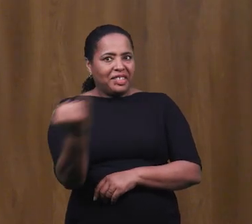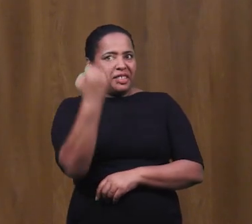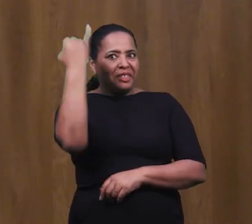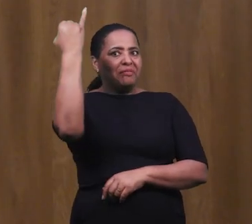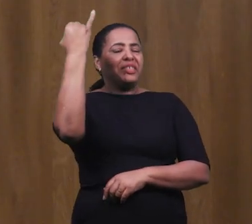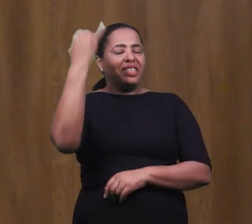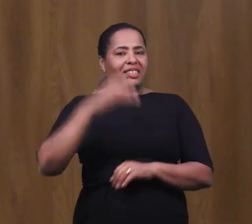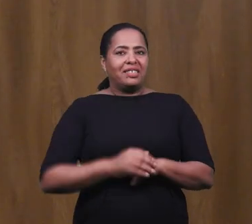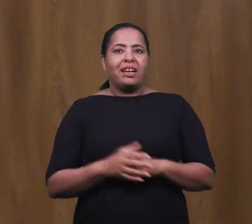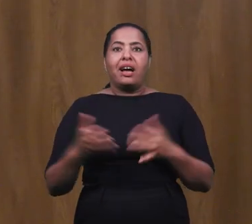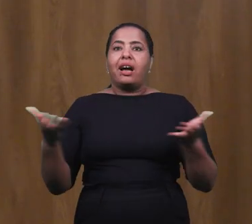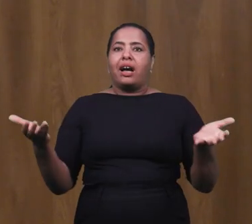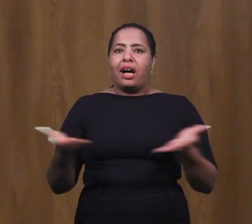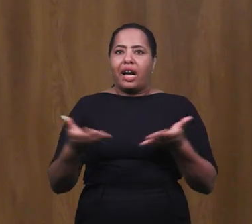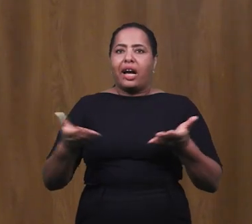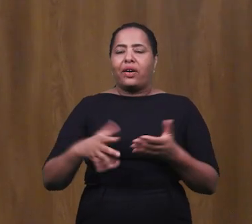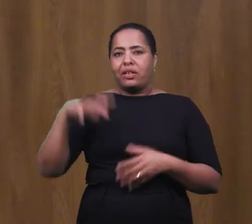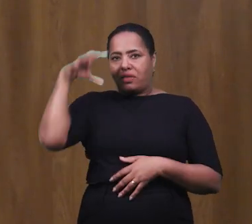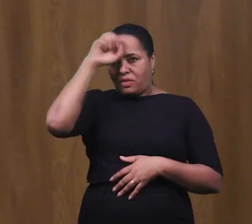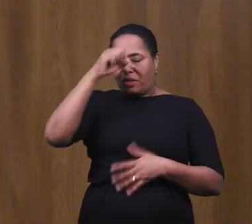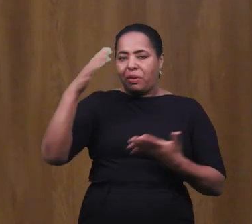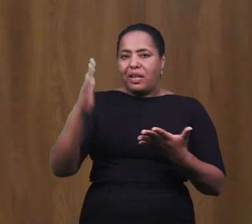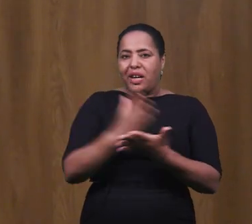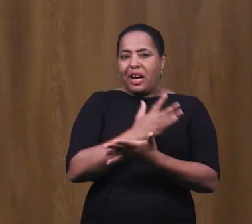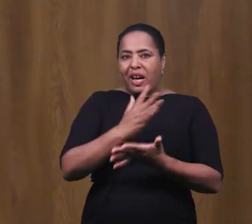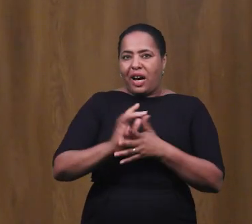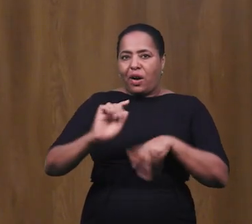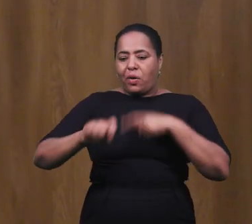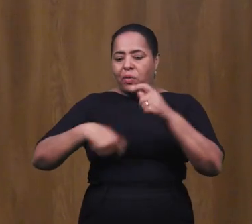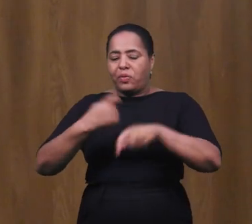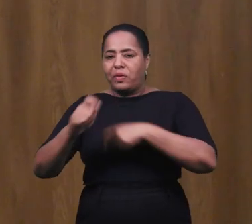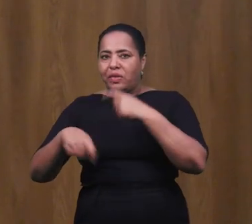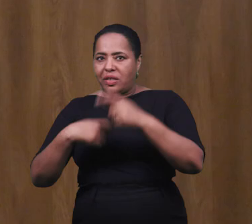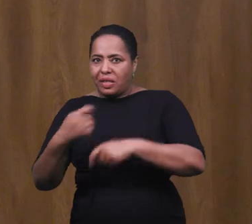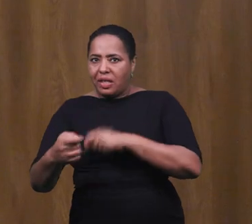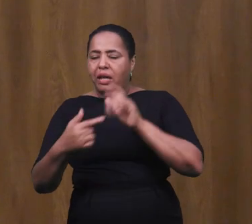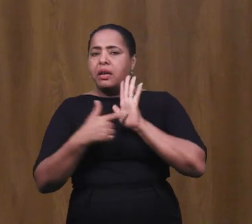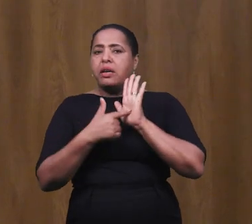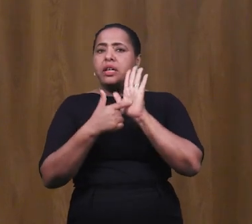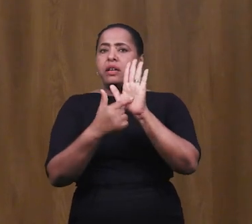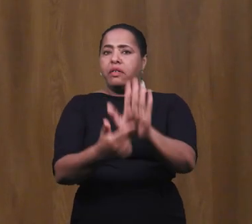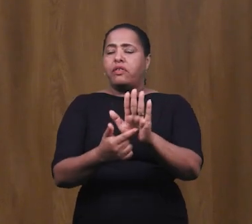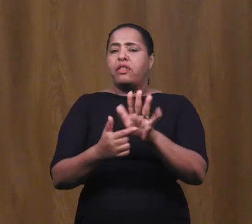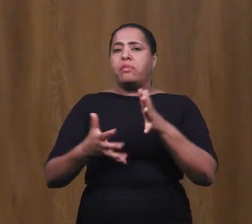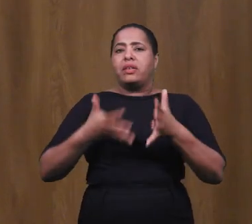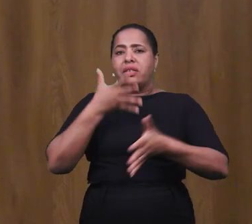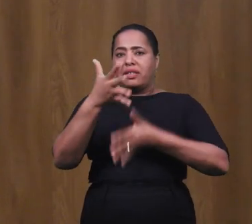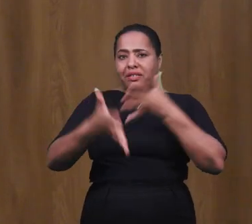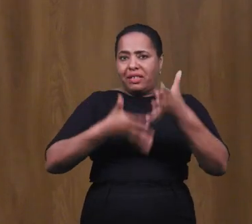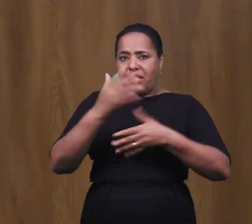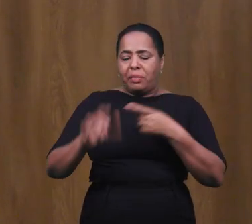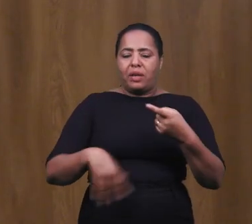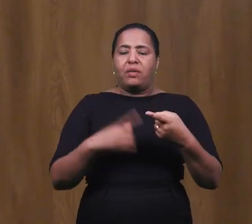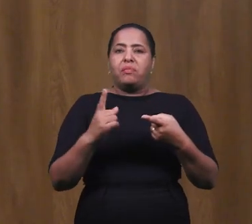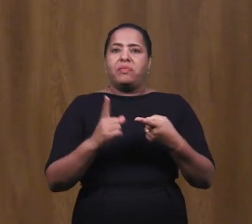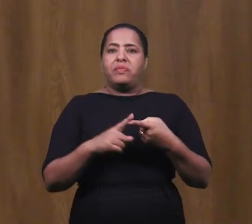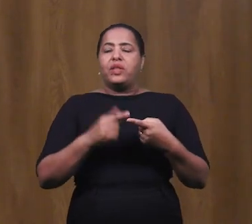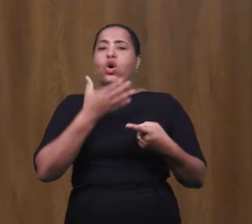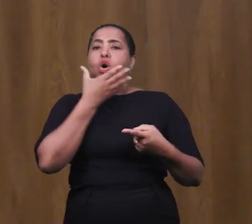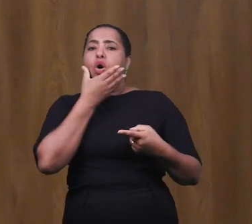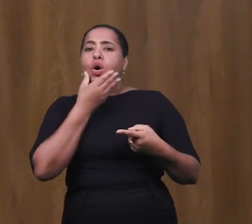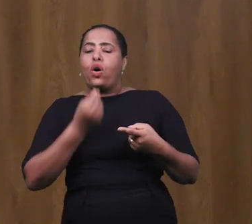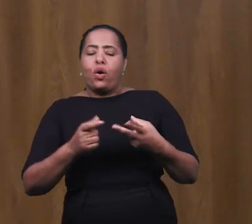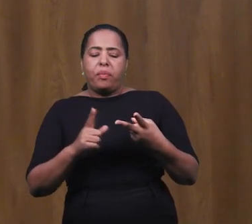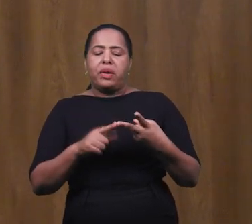Agora nós vamos aprender alguns sinais do que foi dito em Libras. Passaremos o sinal de homem,